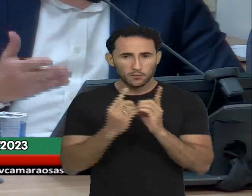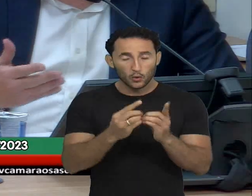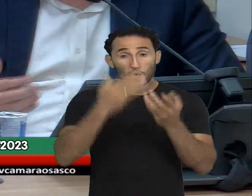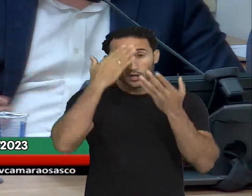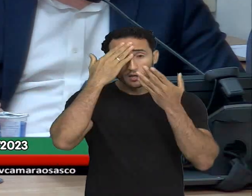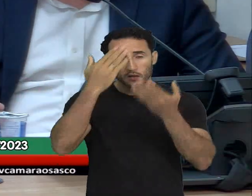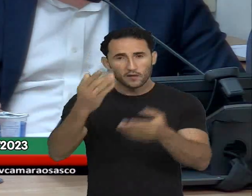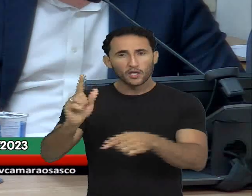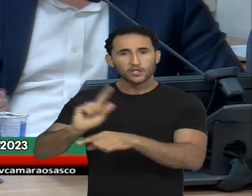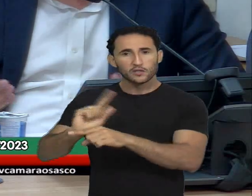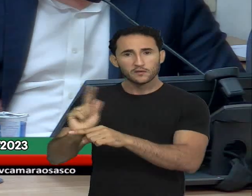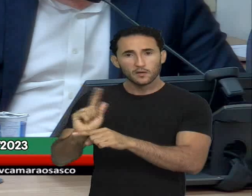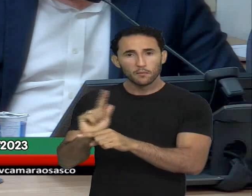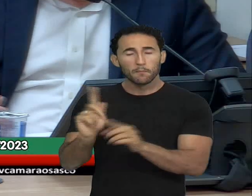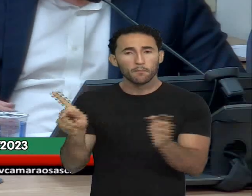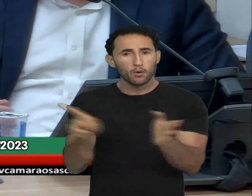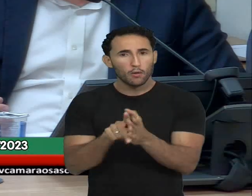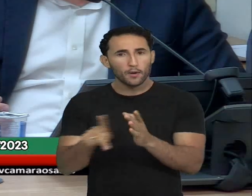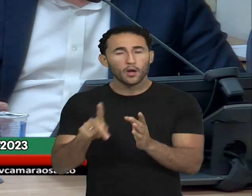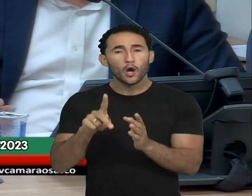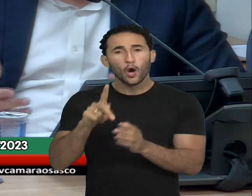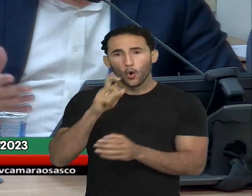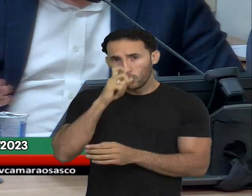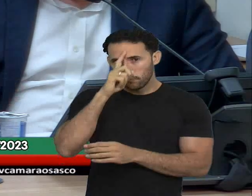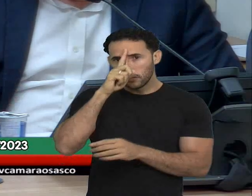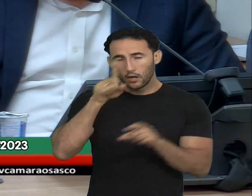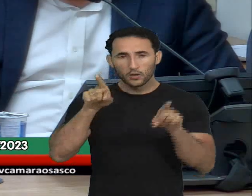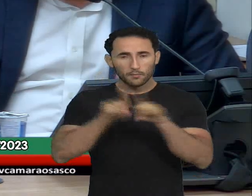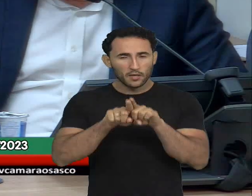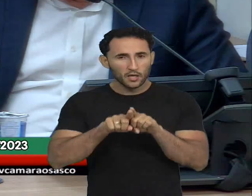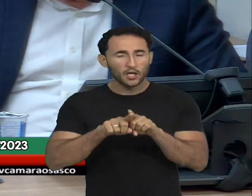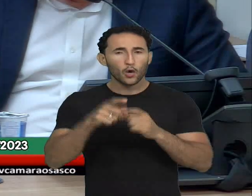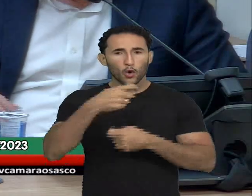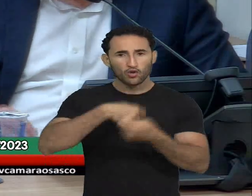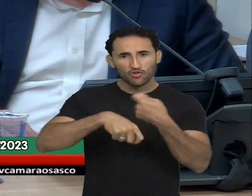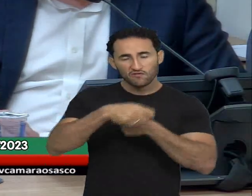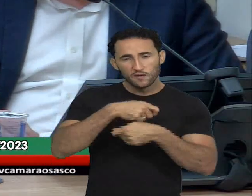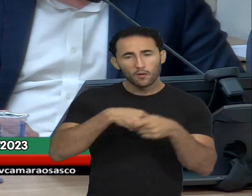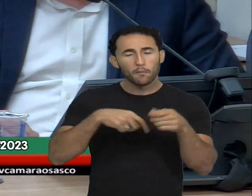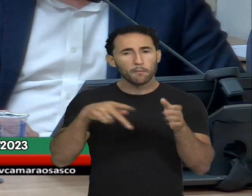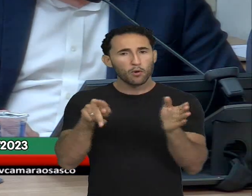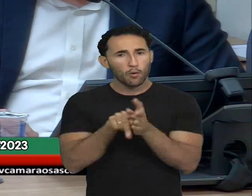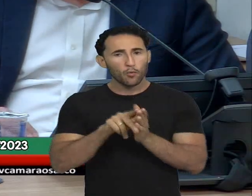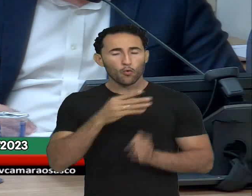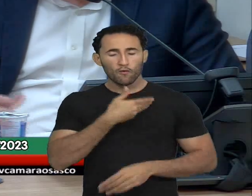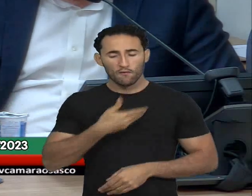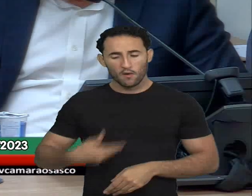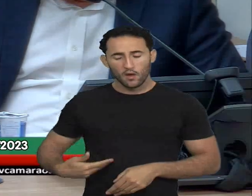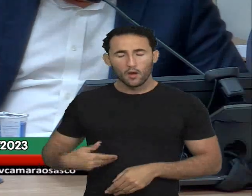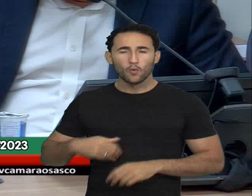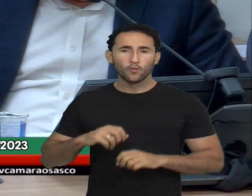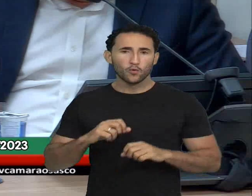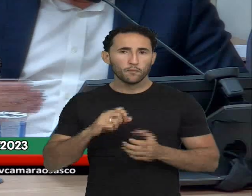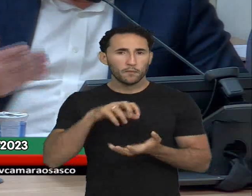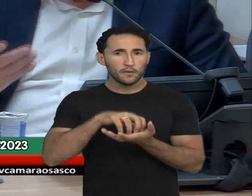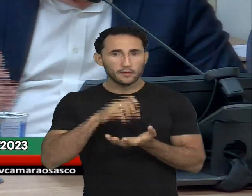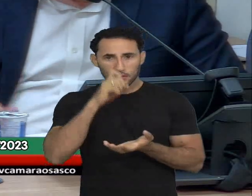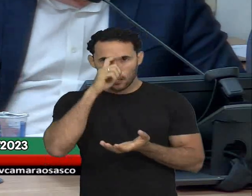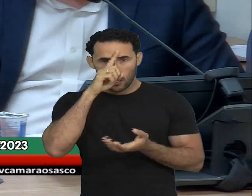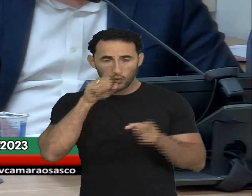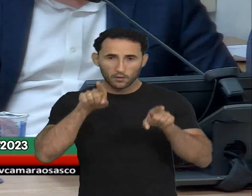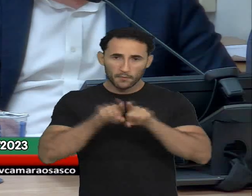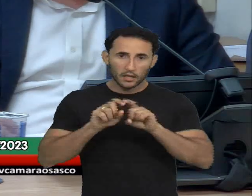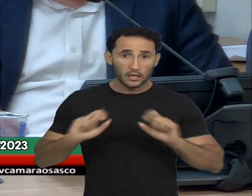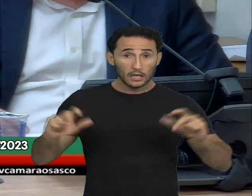gestão do hospital, a gestão do governo, a gestão aqui da Câmara, especialmente da senhora, com todo